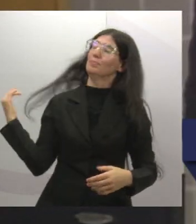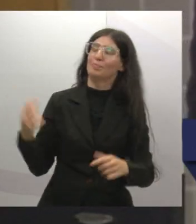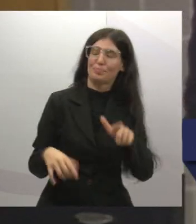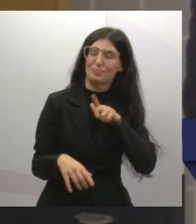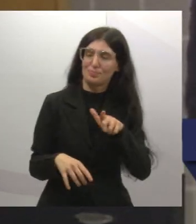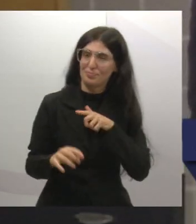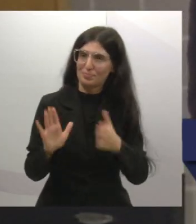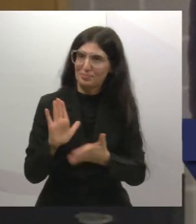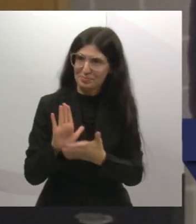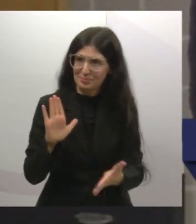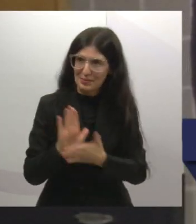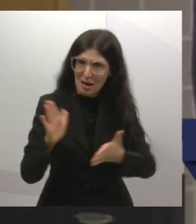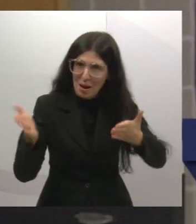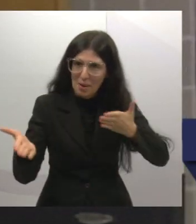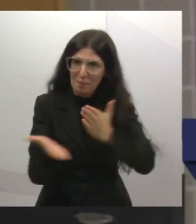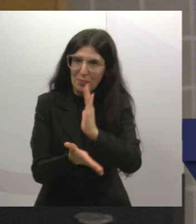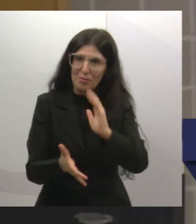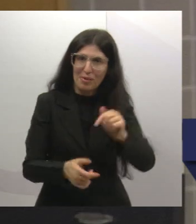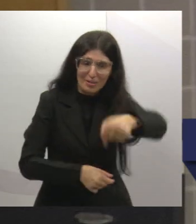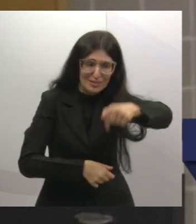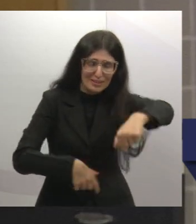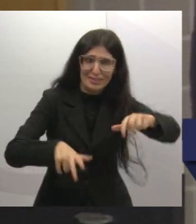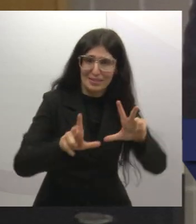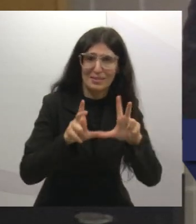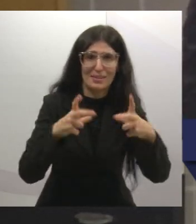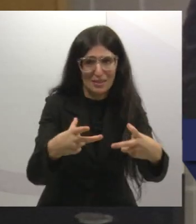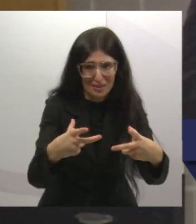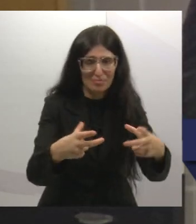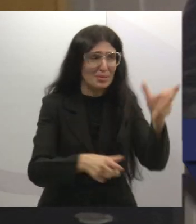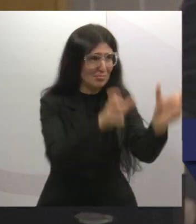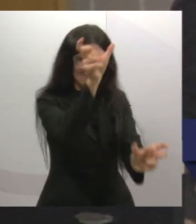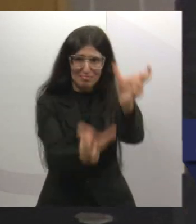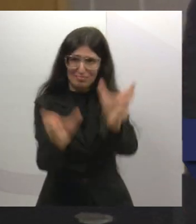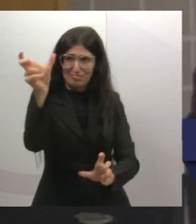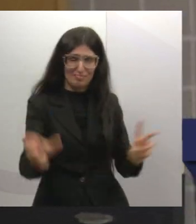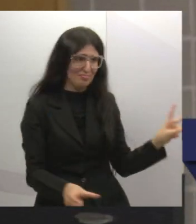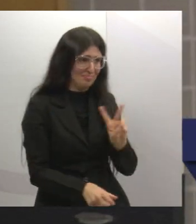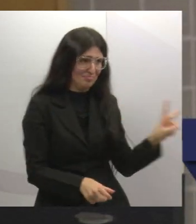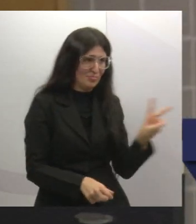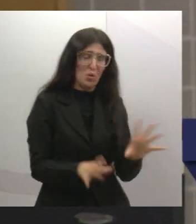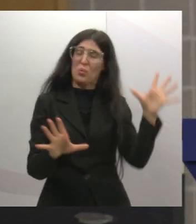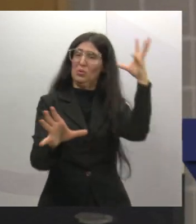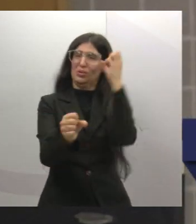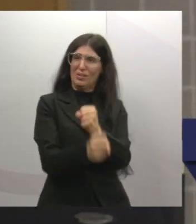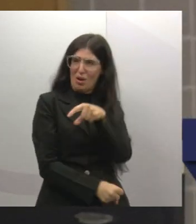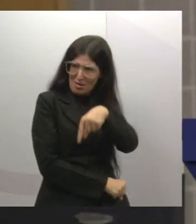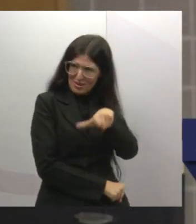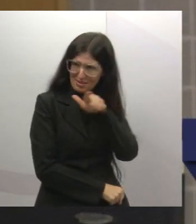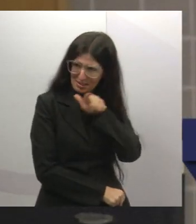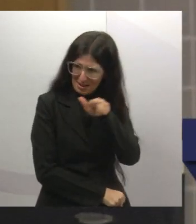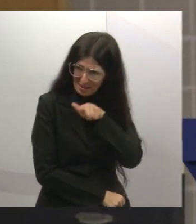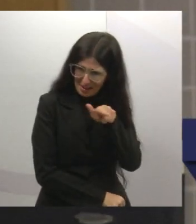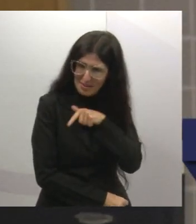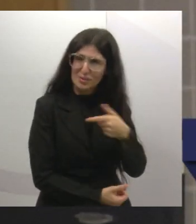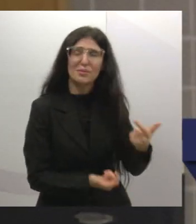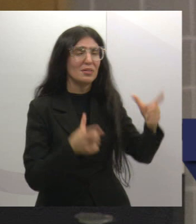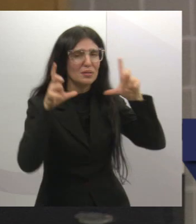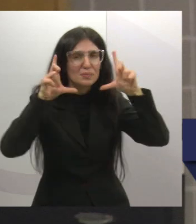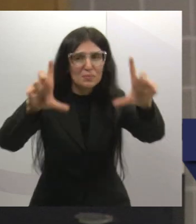é o que foi aprovado por vocês na Câmara Municipal. Então, esse total aqui, que eu tenho, que está aqui nesse